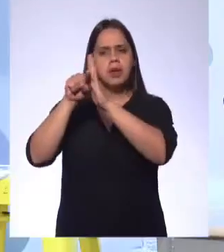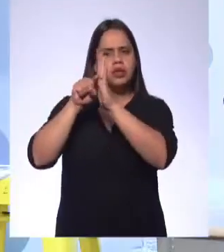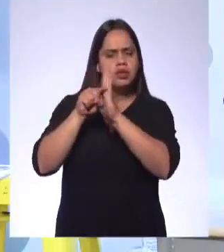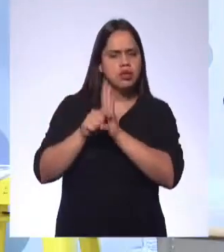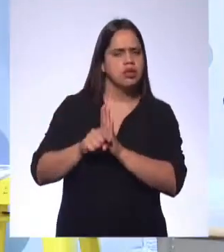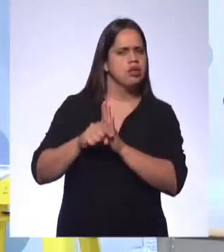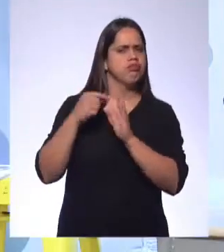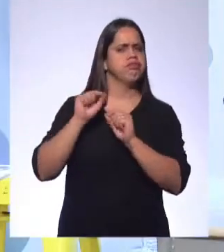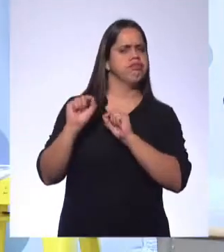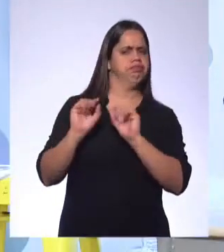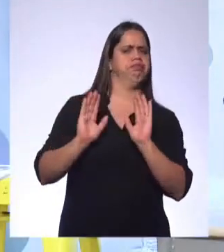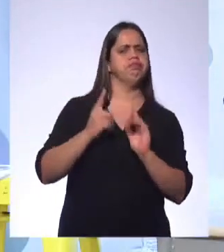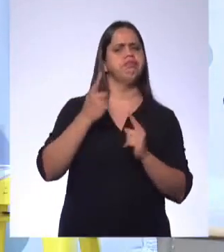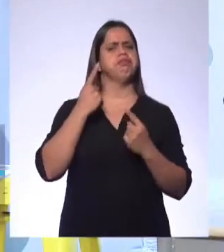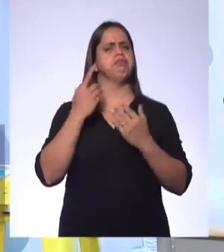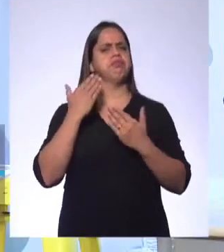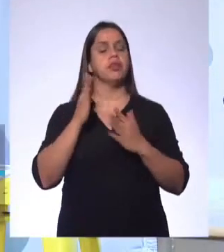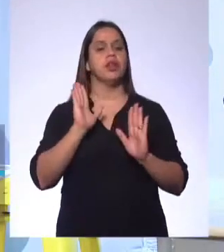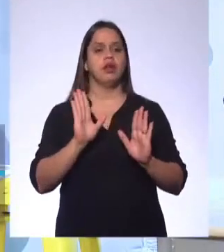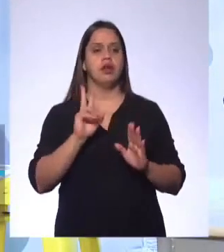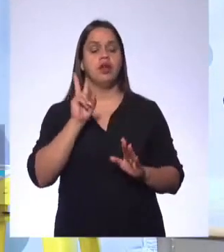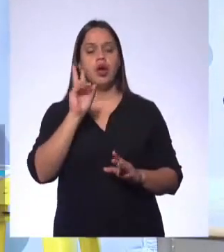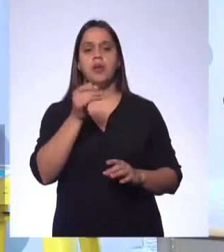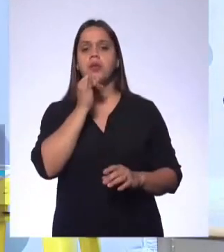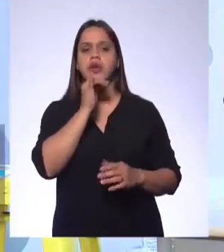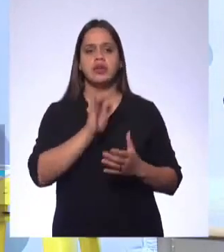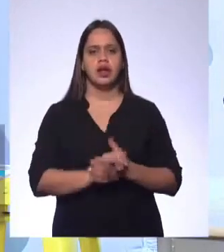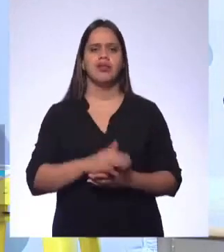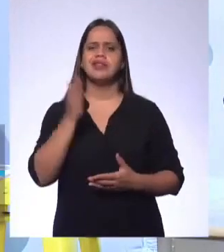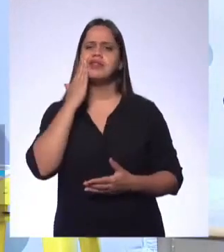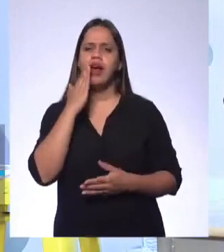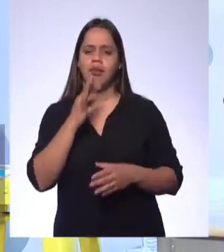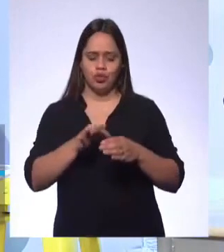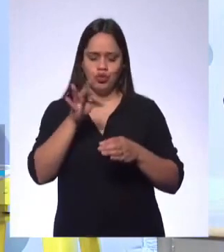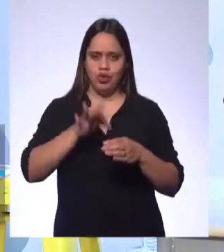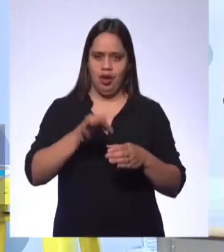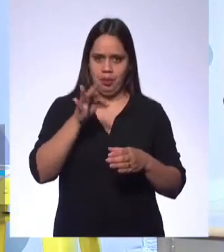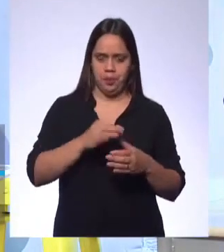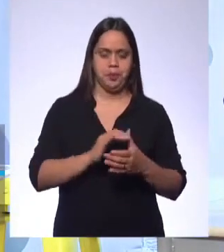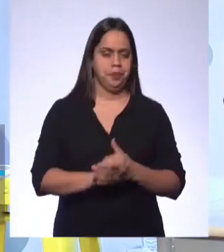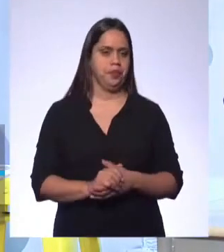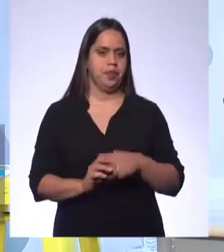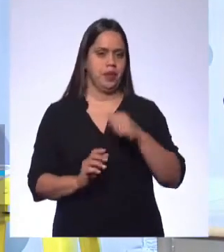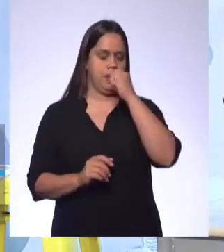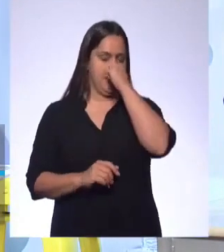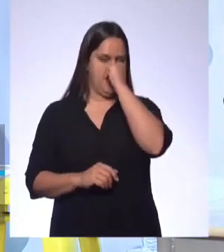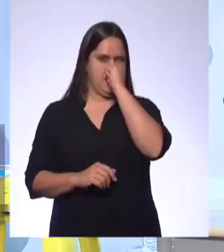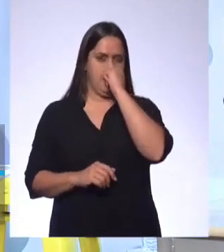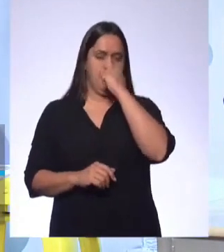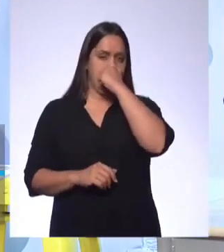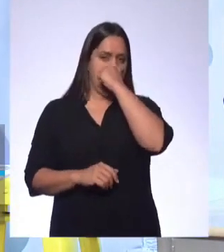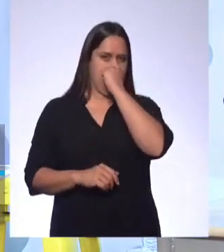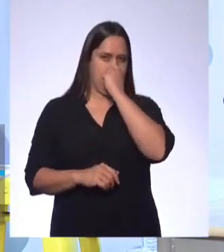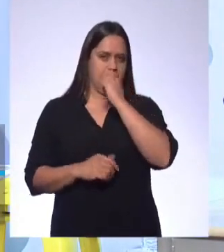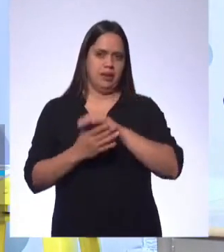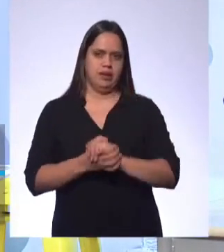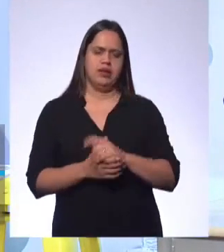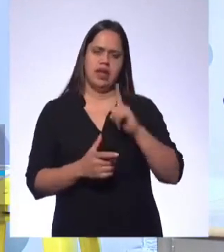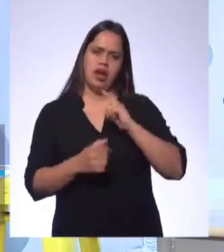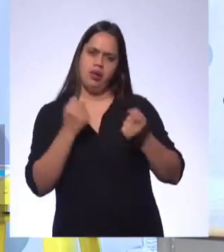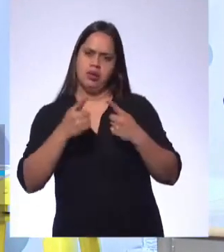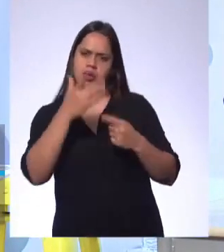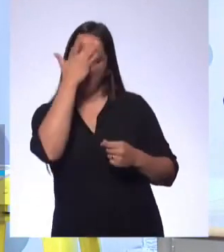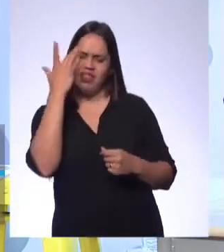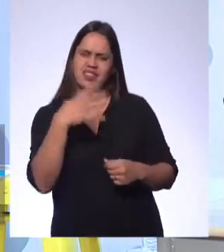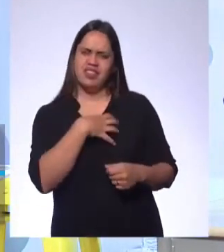contestação. Sabe qual é o exemplo disso? Por exemplo, os chazinhos, né, Fabi? Nós temos algumas pessoas que, você está sentindo